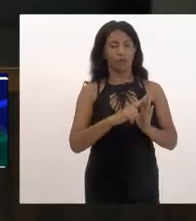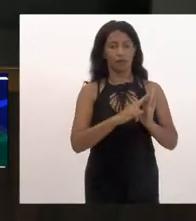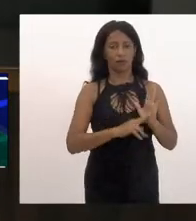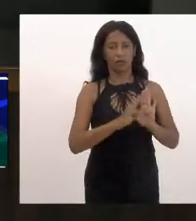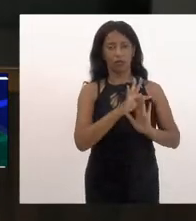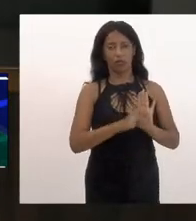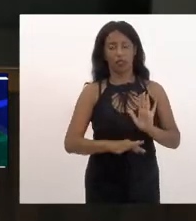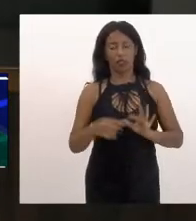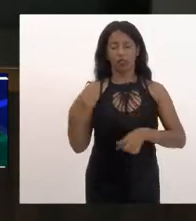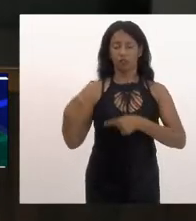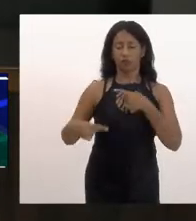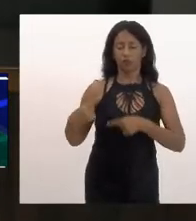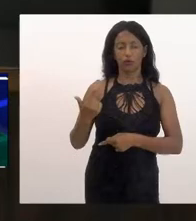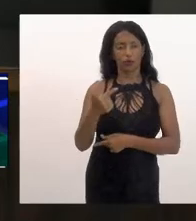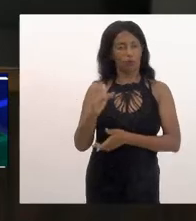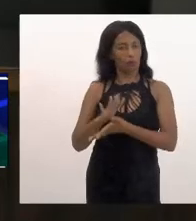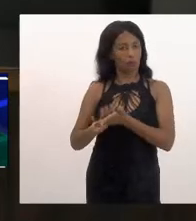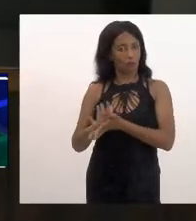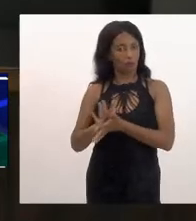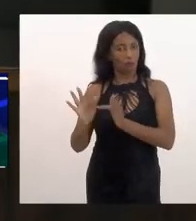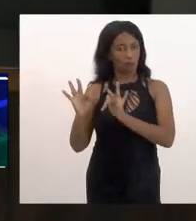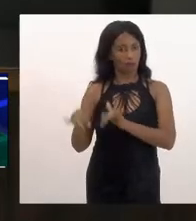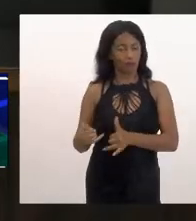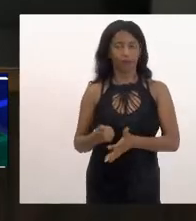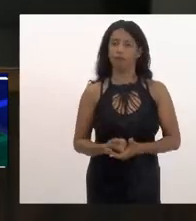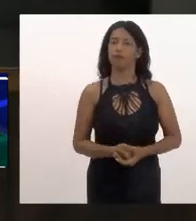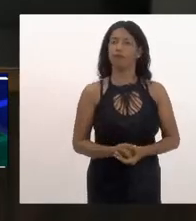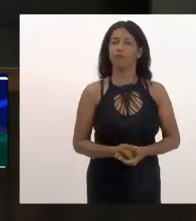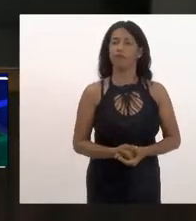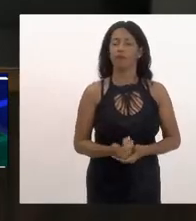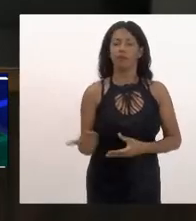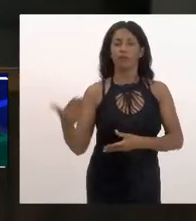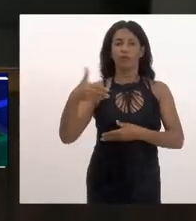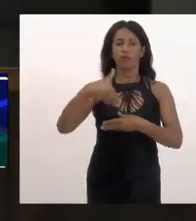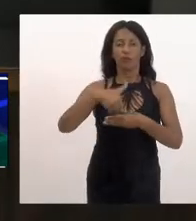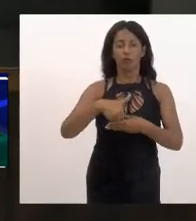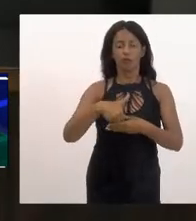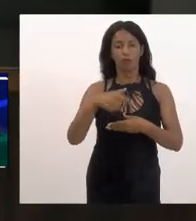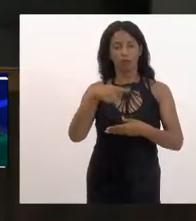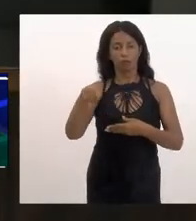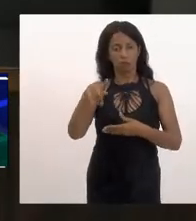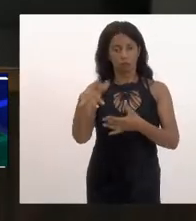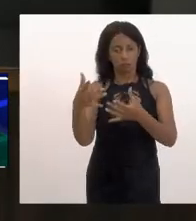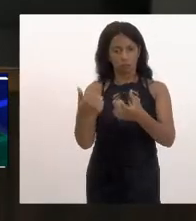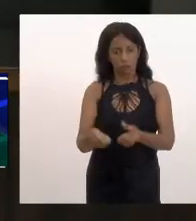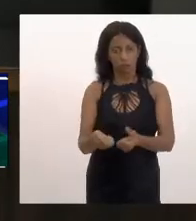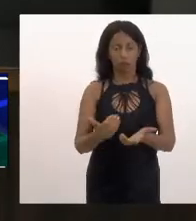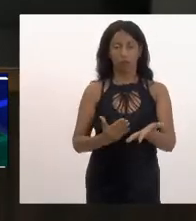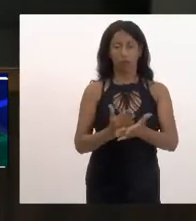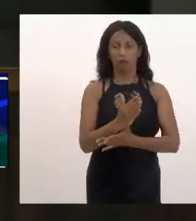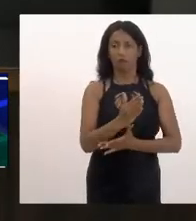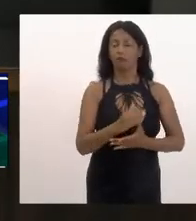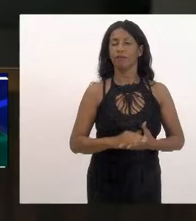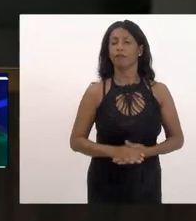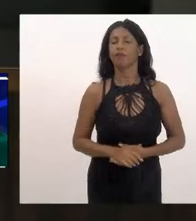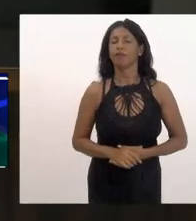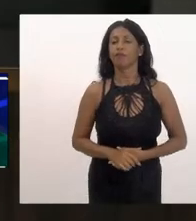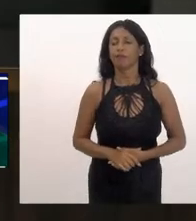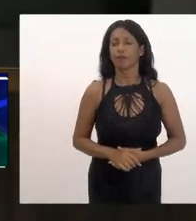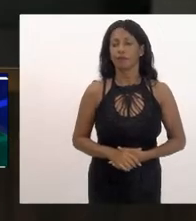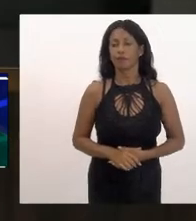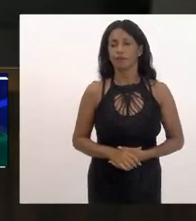Em discussão, não havendo quem queira discutir, encerra a discussão. Em votação, se os que aprovam permaneçam como estão aprovados, vai à